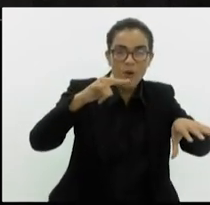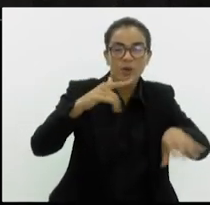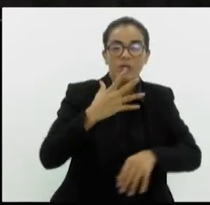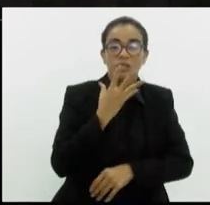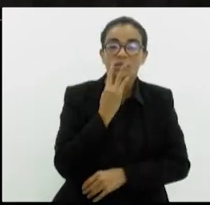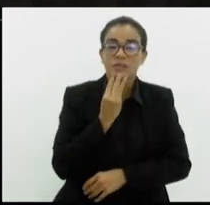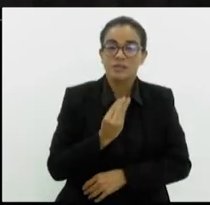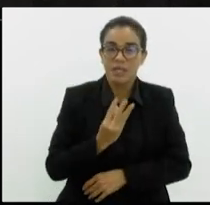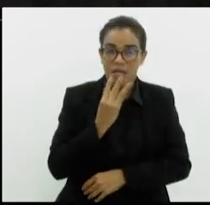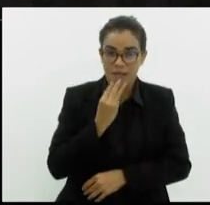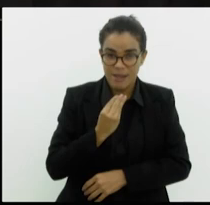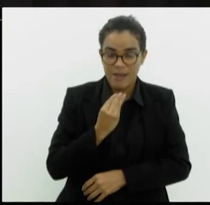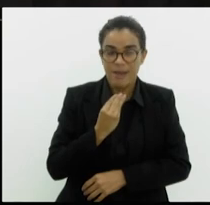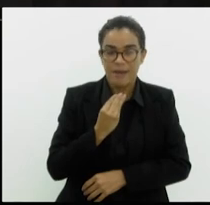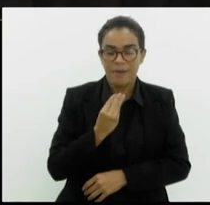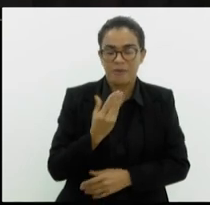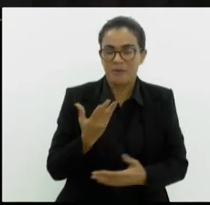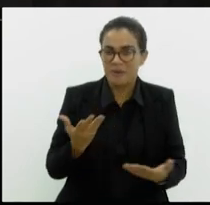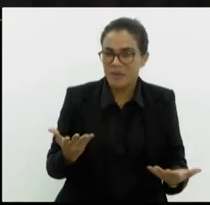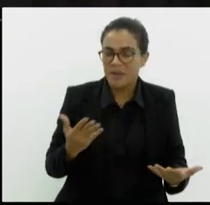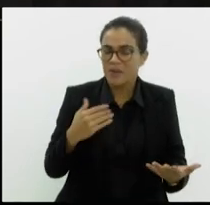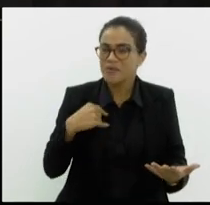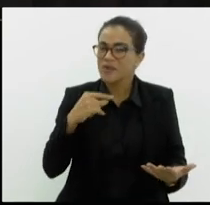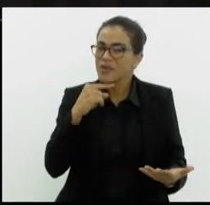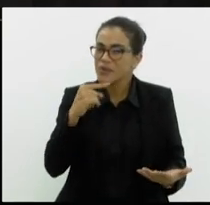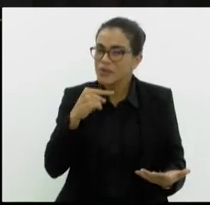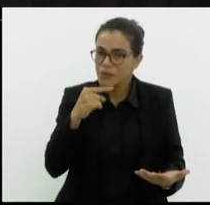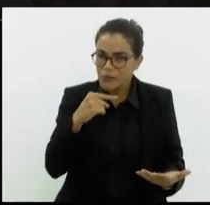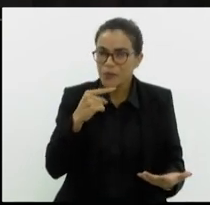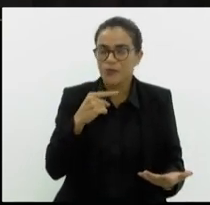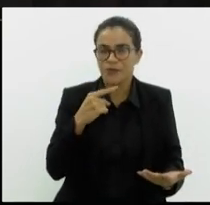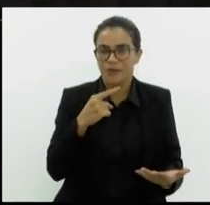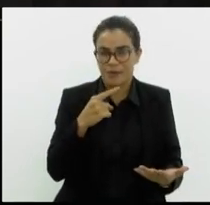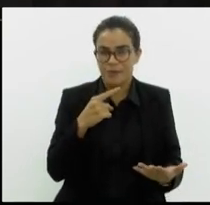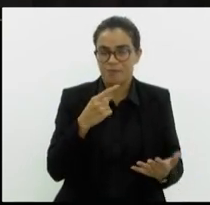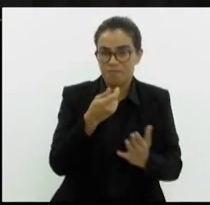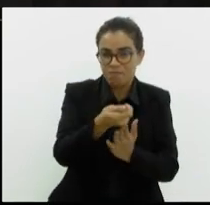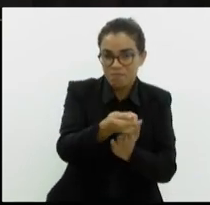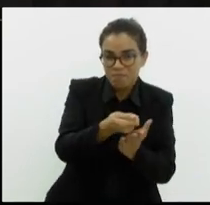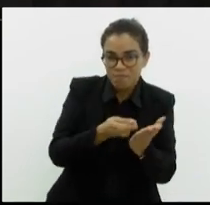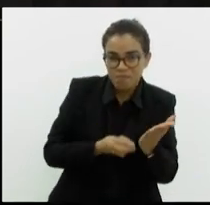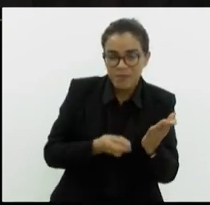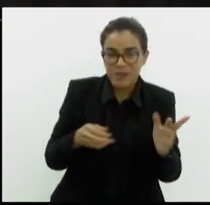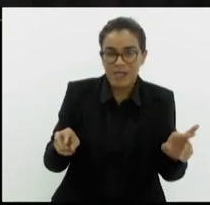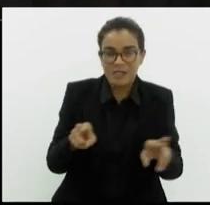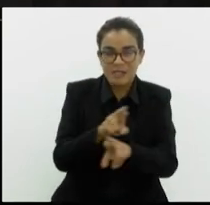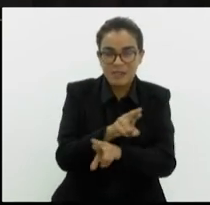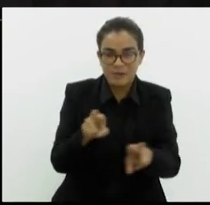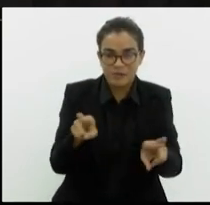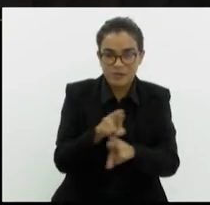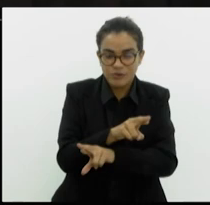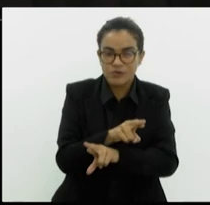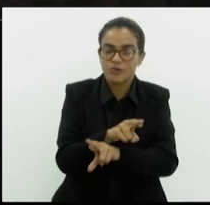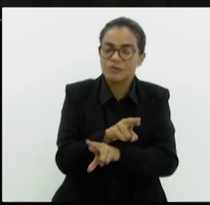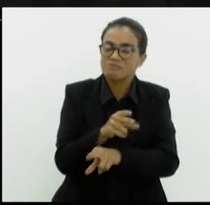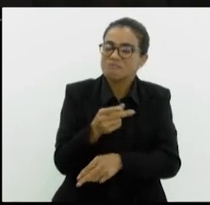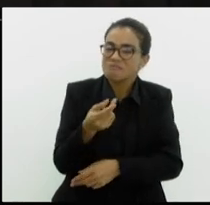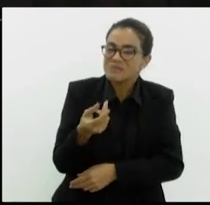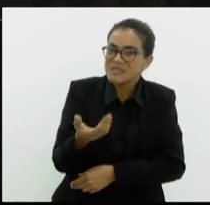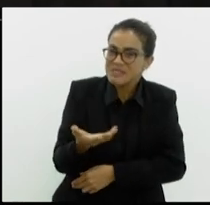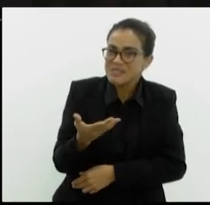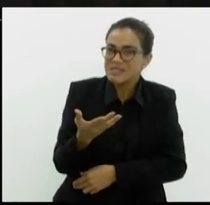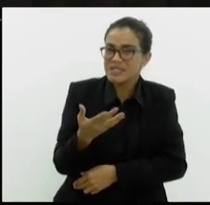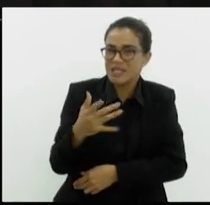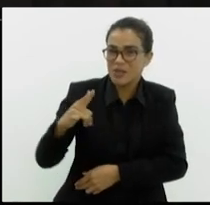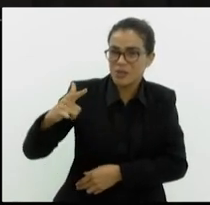parte do Irã. Eu fiquei em dúvida, pela nota do Ministério das Relações Exteriores brasileiro, se esse envio